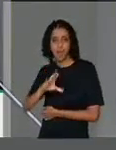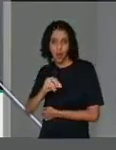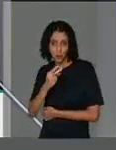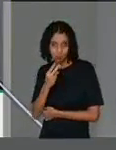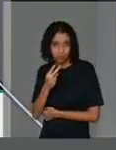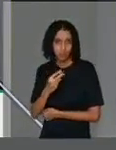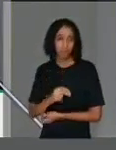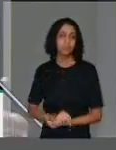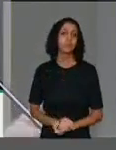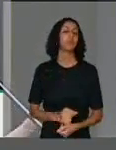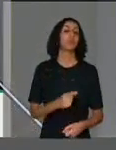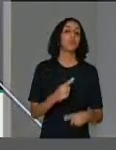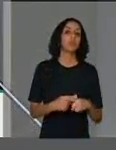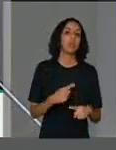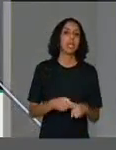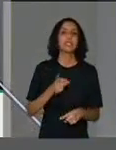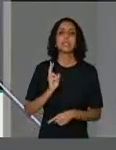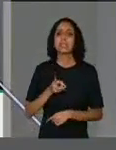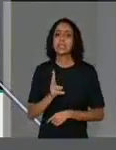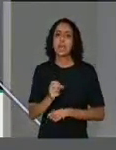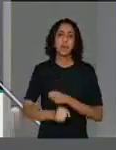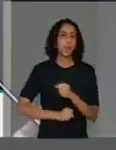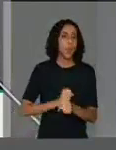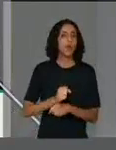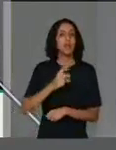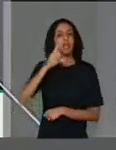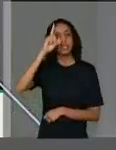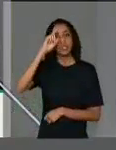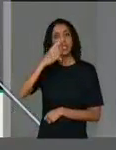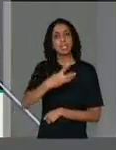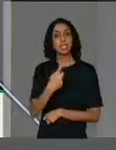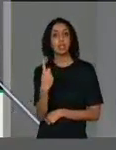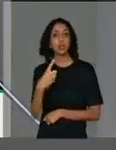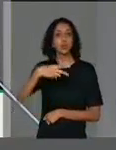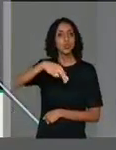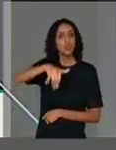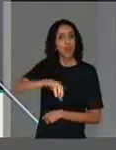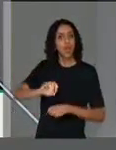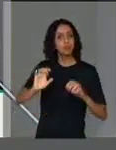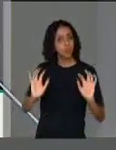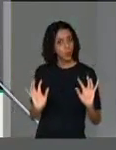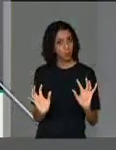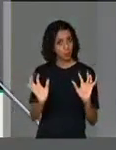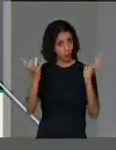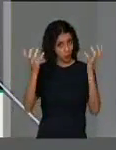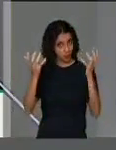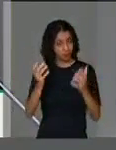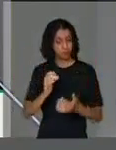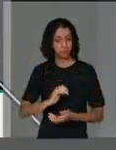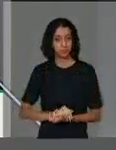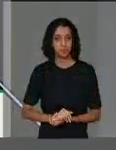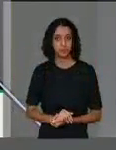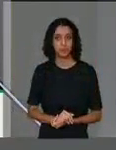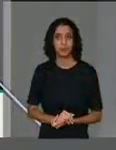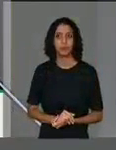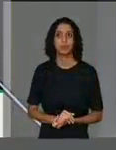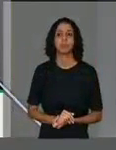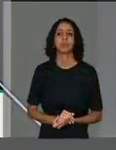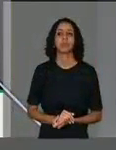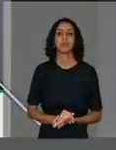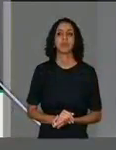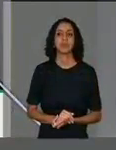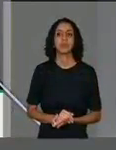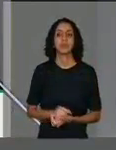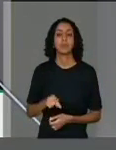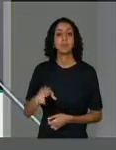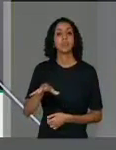data que é celebrada todos os anos no dia 31 de maio e foi criada no âmbito da